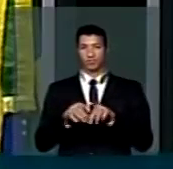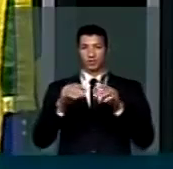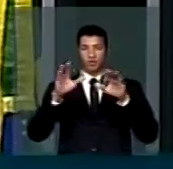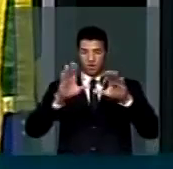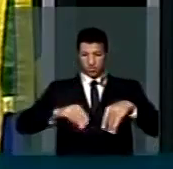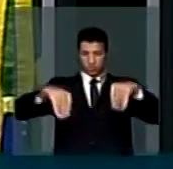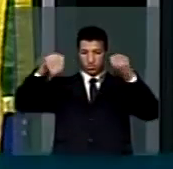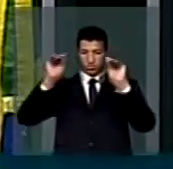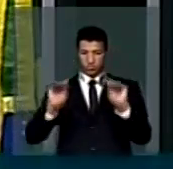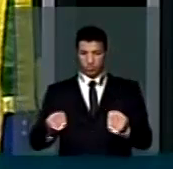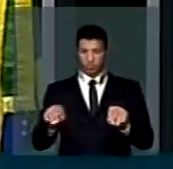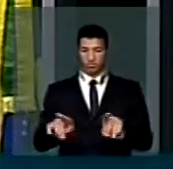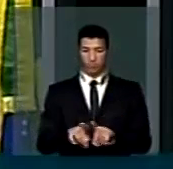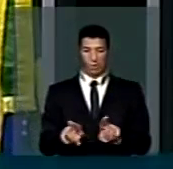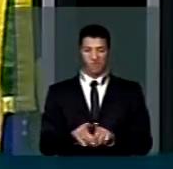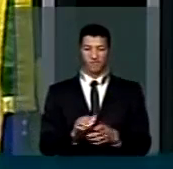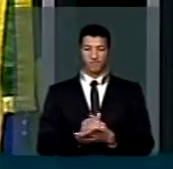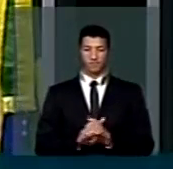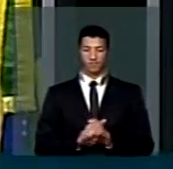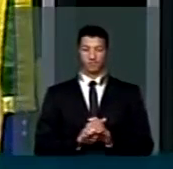lençol.